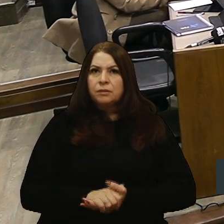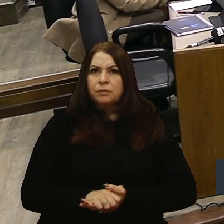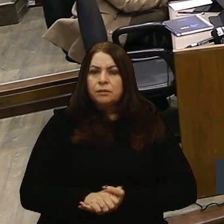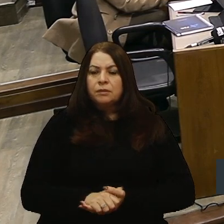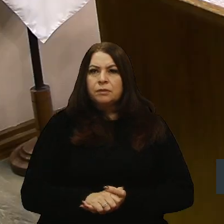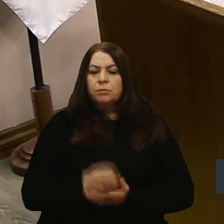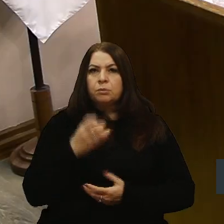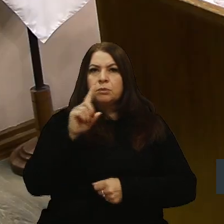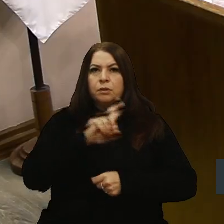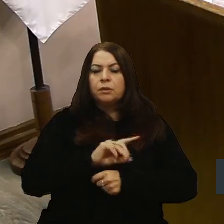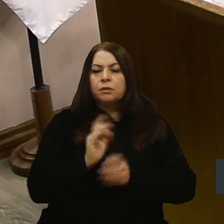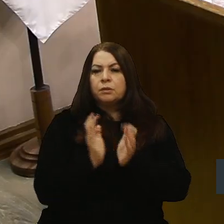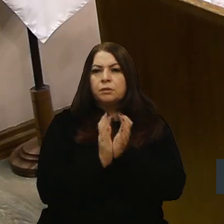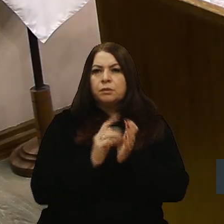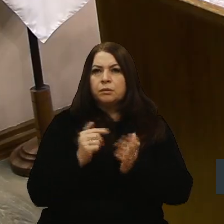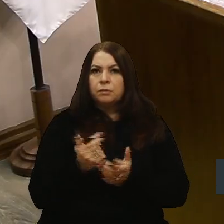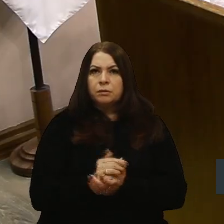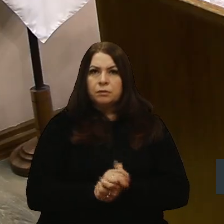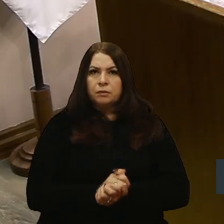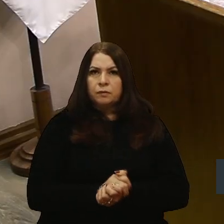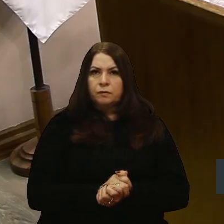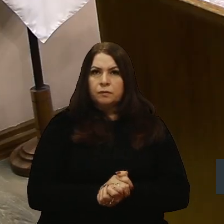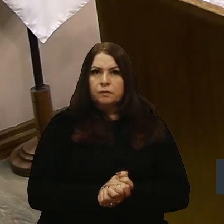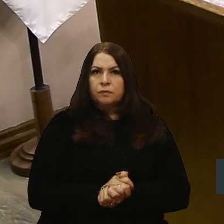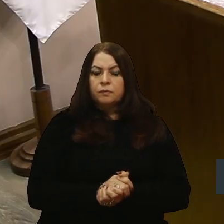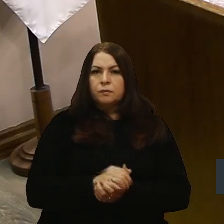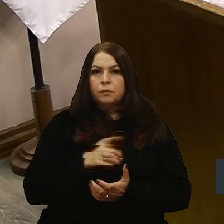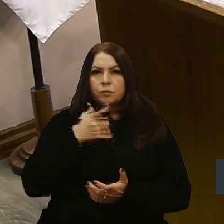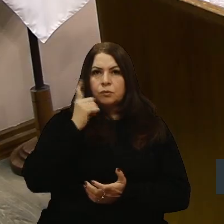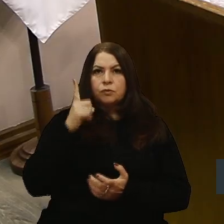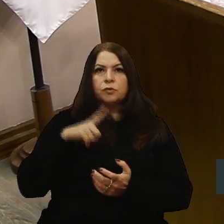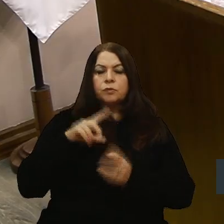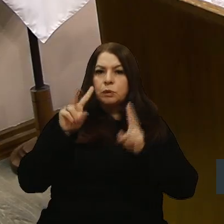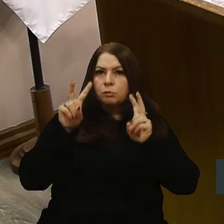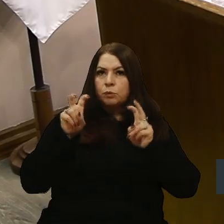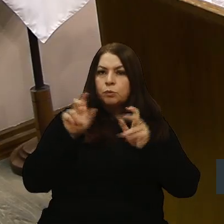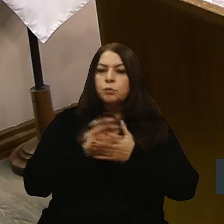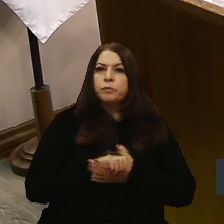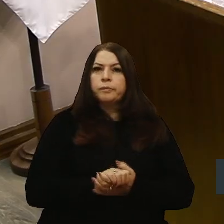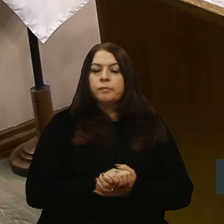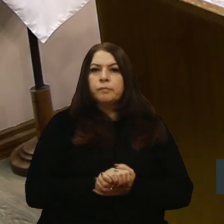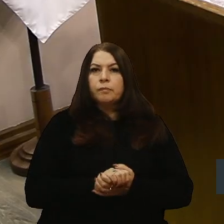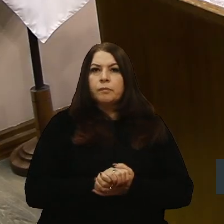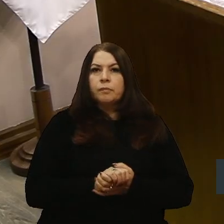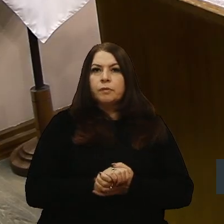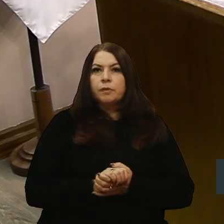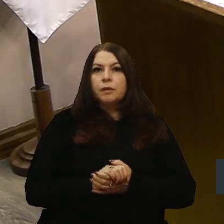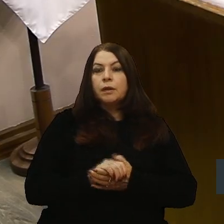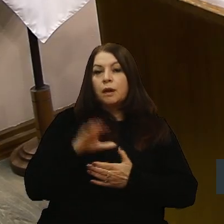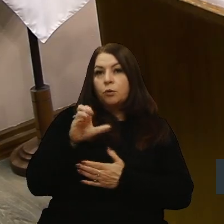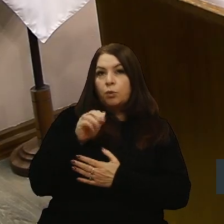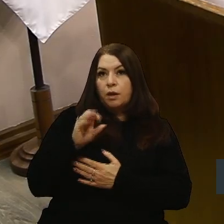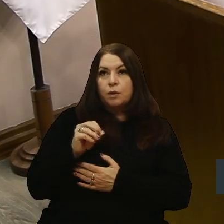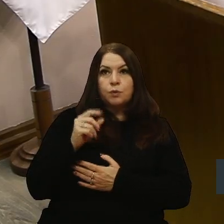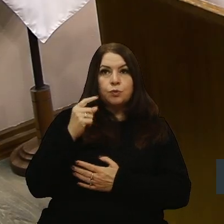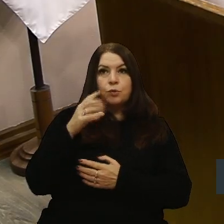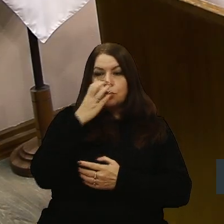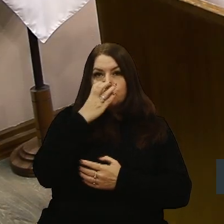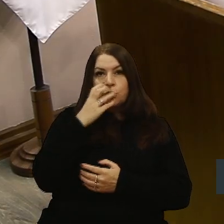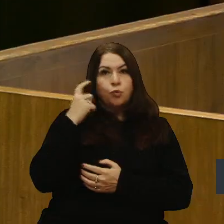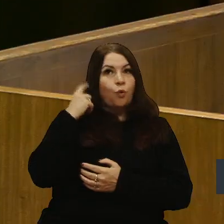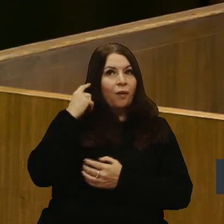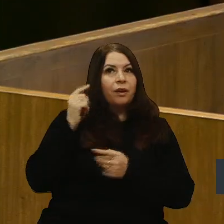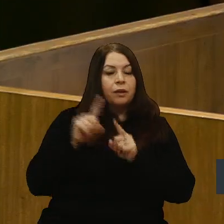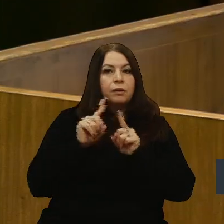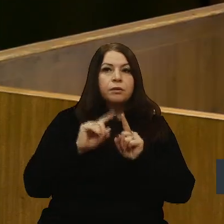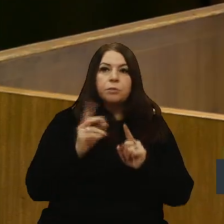Bom dia, colegas. Ontem nós tivemos o assunto do caso do Orelha e hoje eu trago aqui,